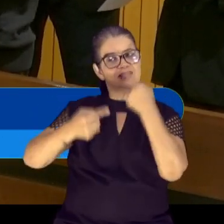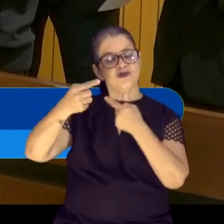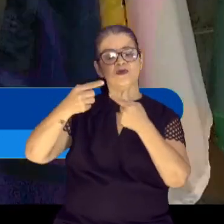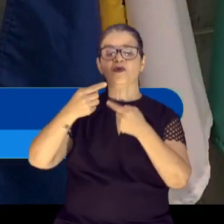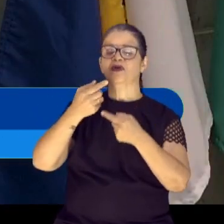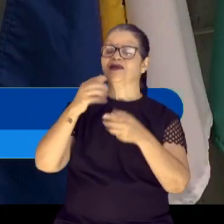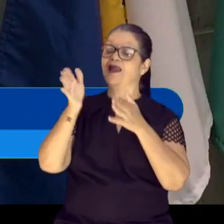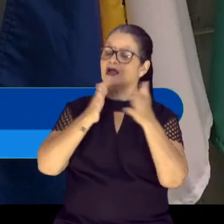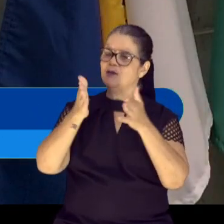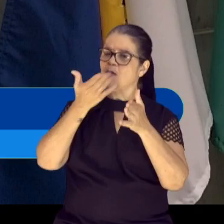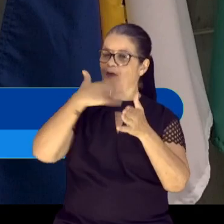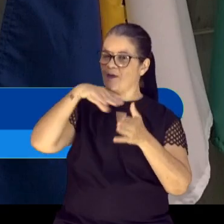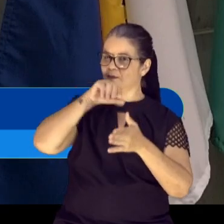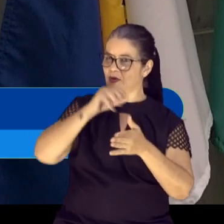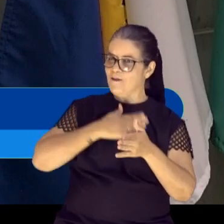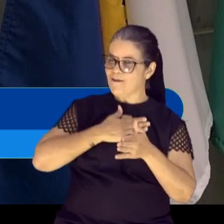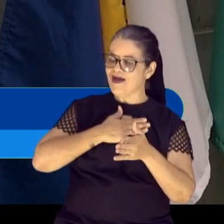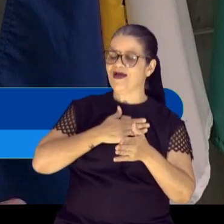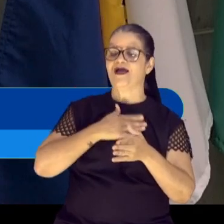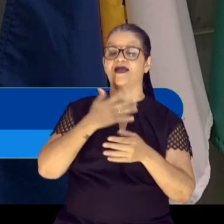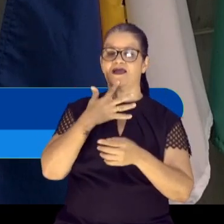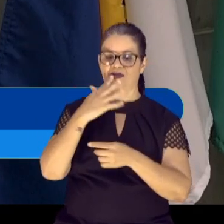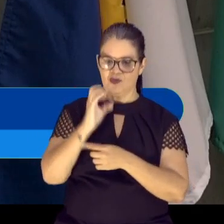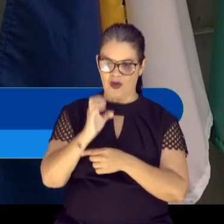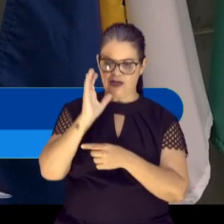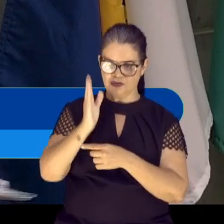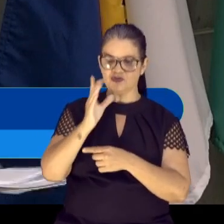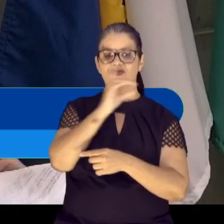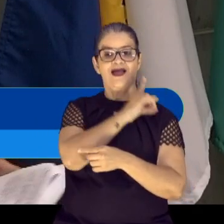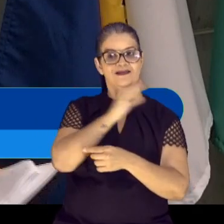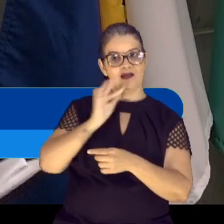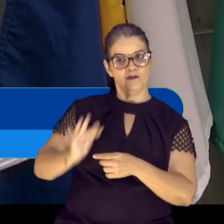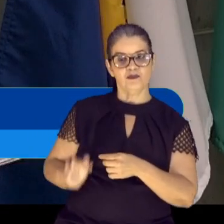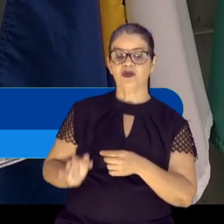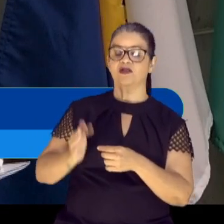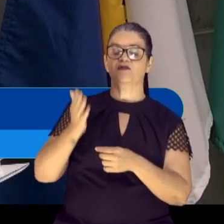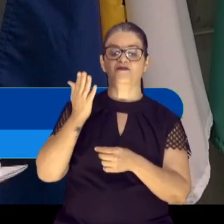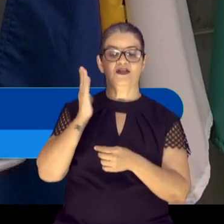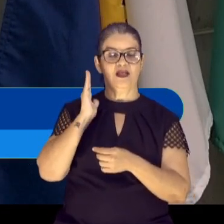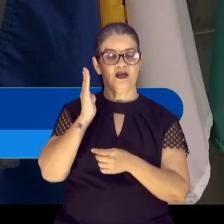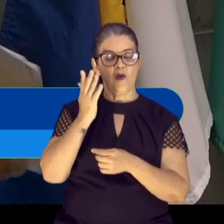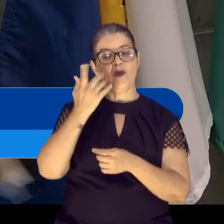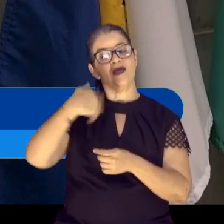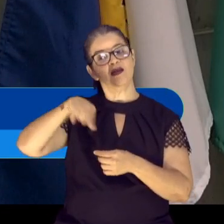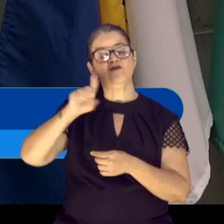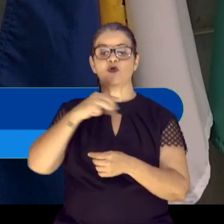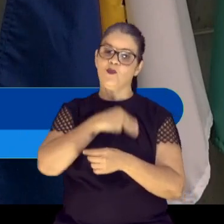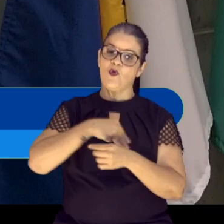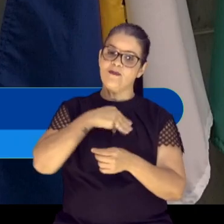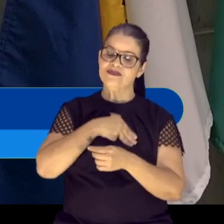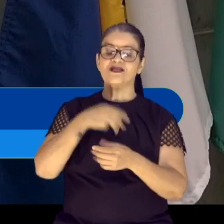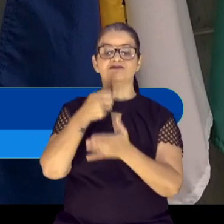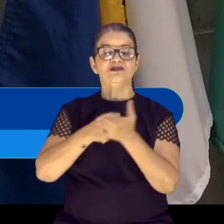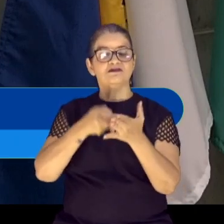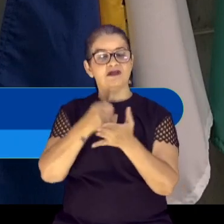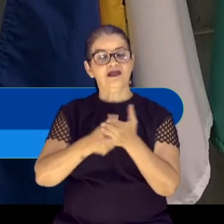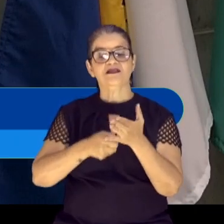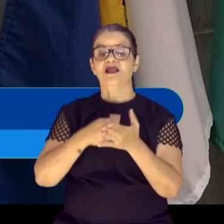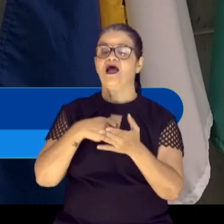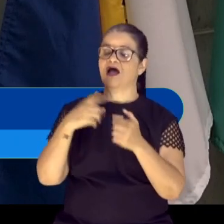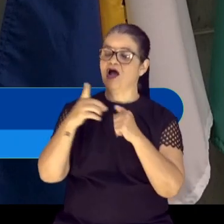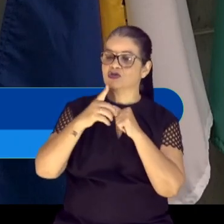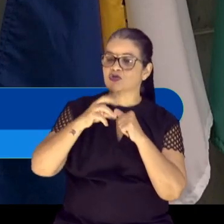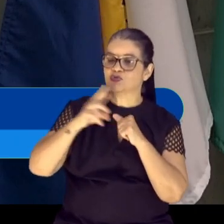pai Eduardo, já deputado federal, foi para uma missão de tentar convencer Dr.